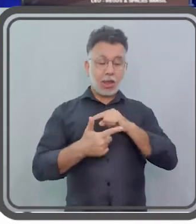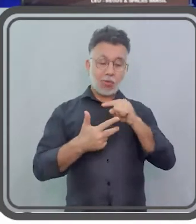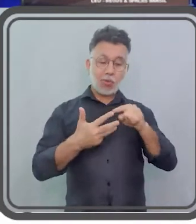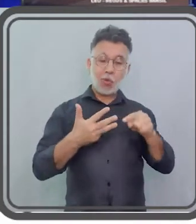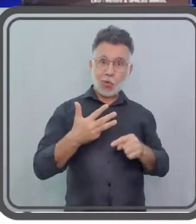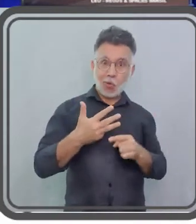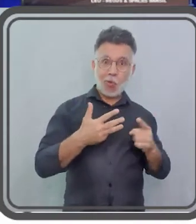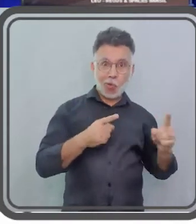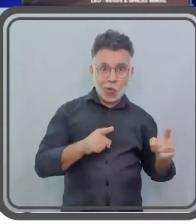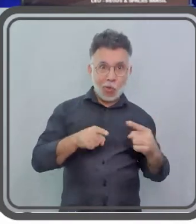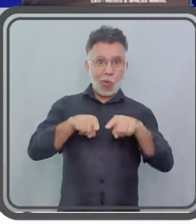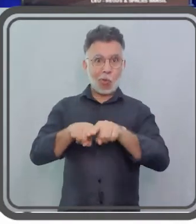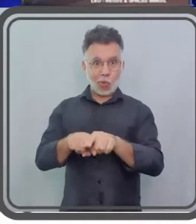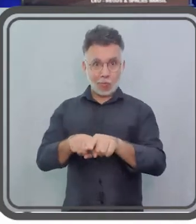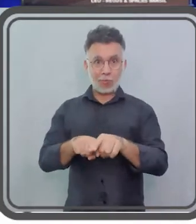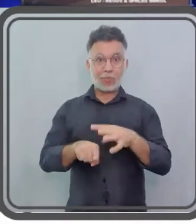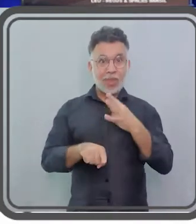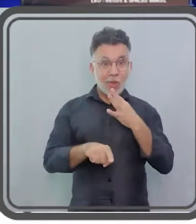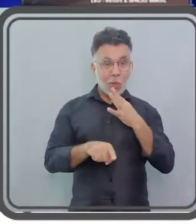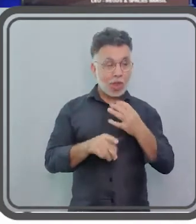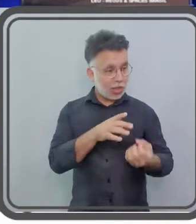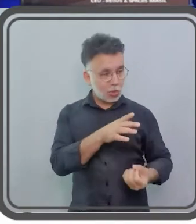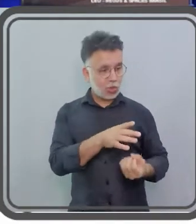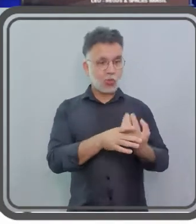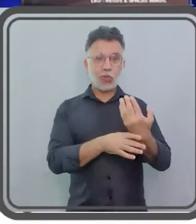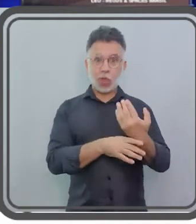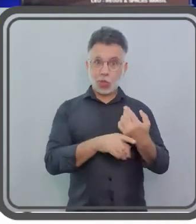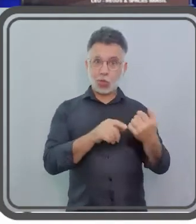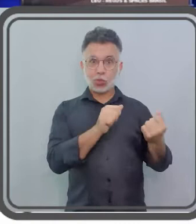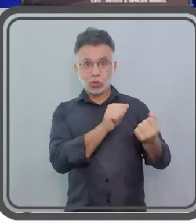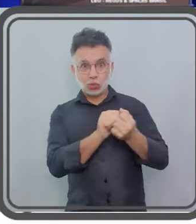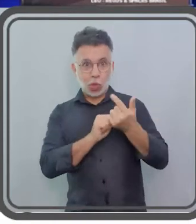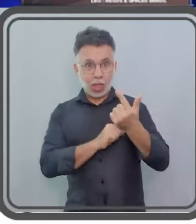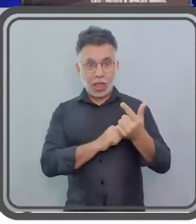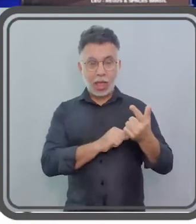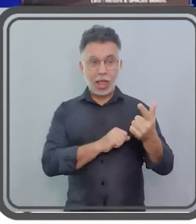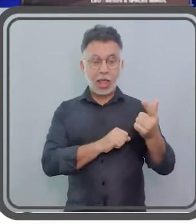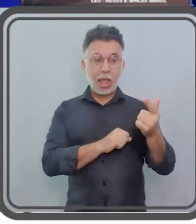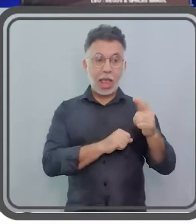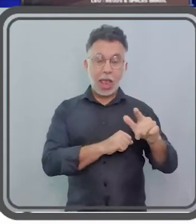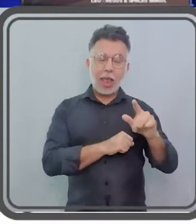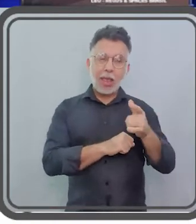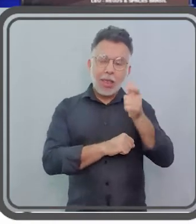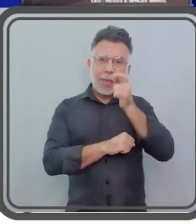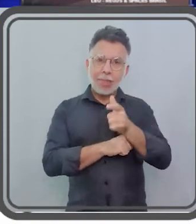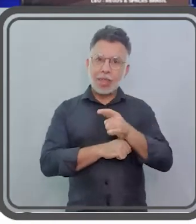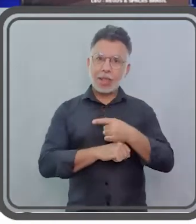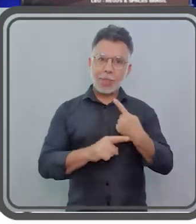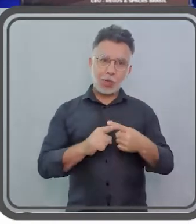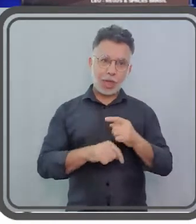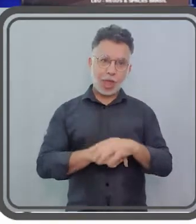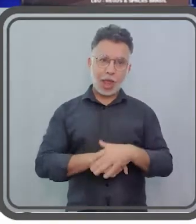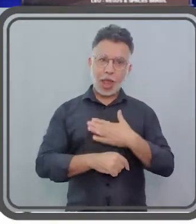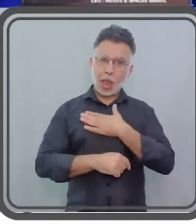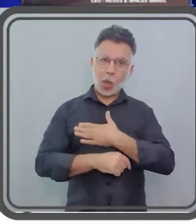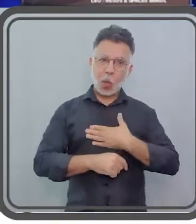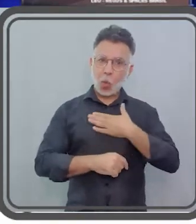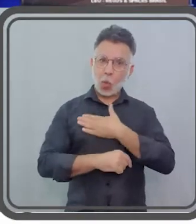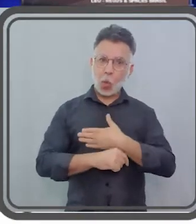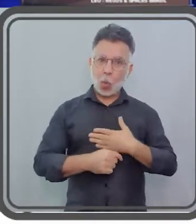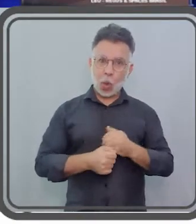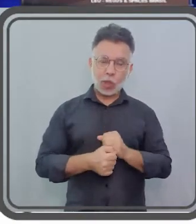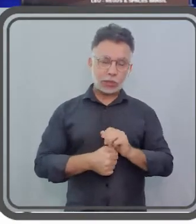de passo, eu conheço os fundadores através de outras empresas, e eu me interessei porque realmente eu gosto de